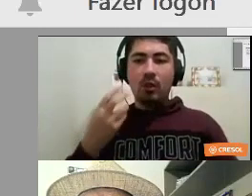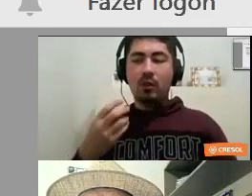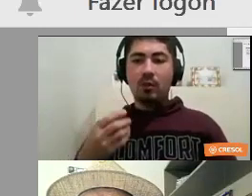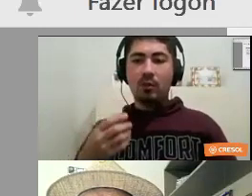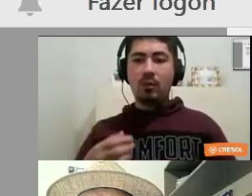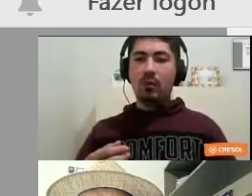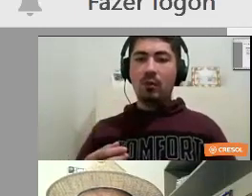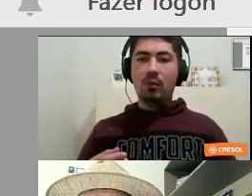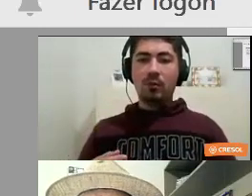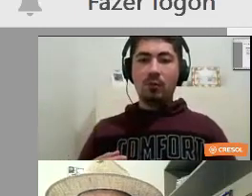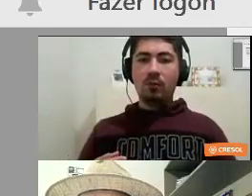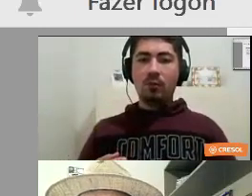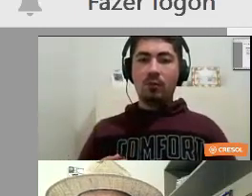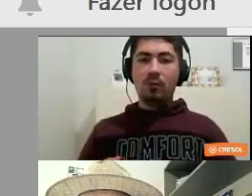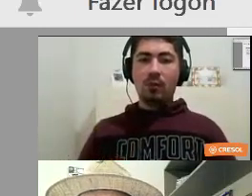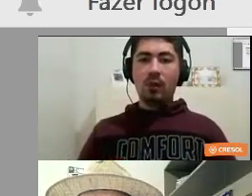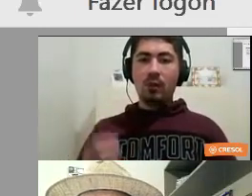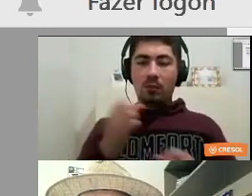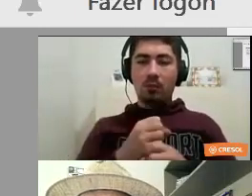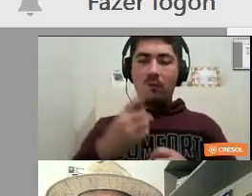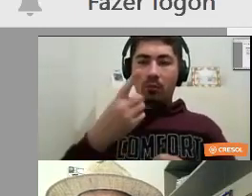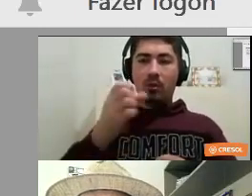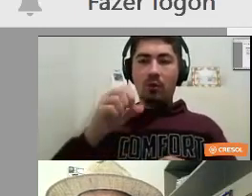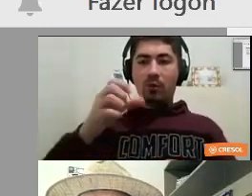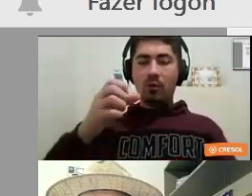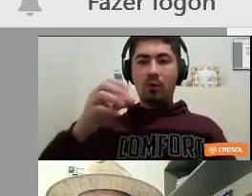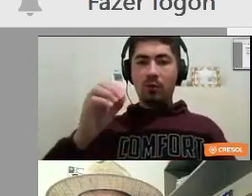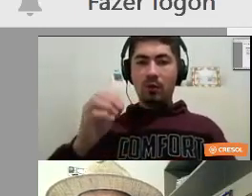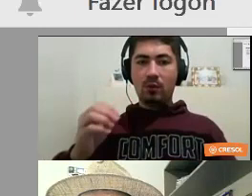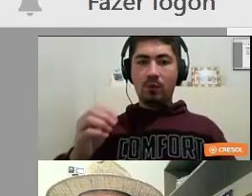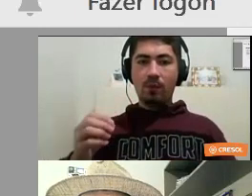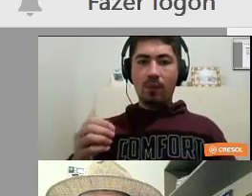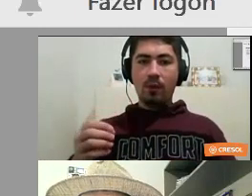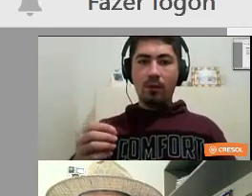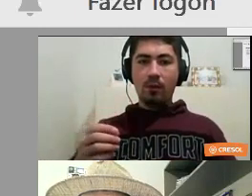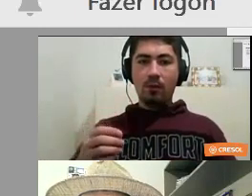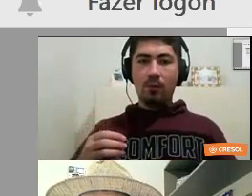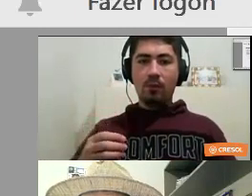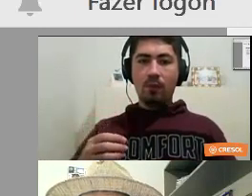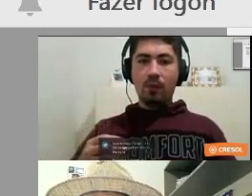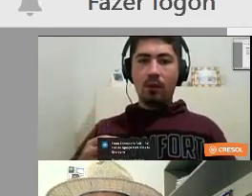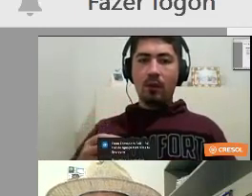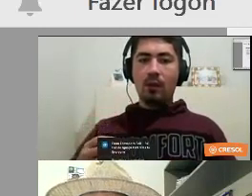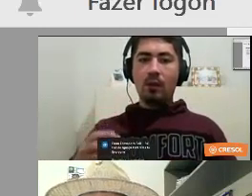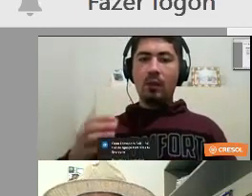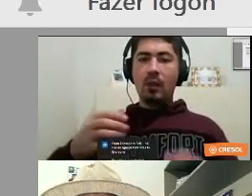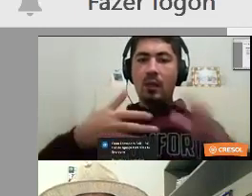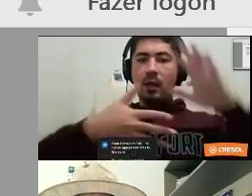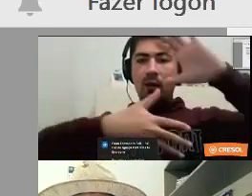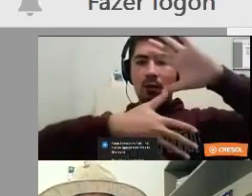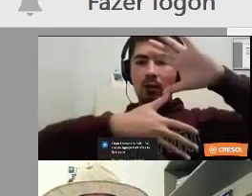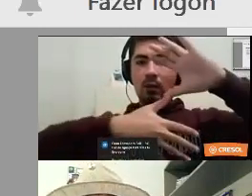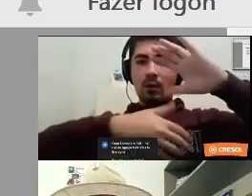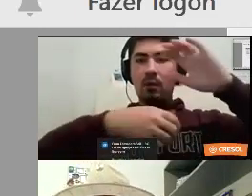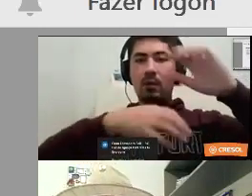foi em 1990. E a Organização Mundial da Saúde certifica